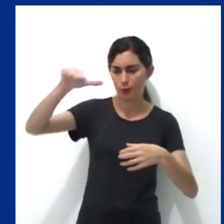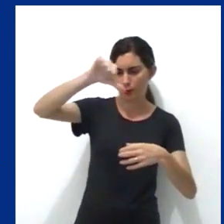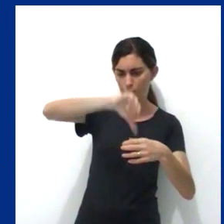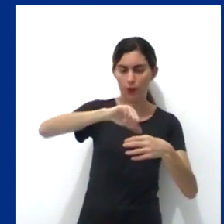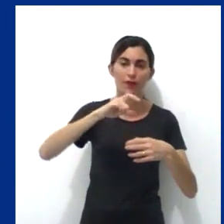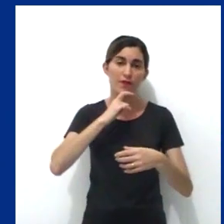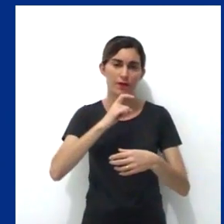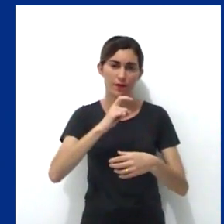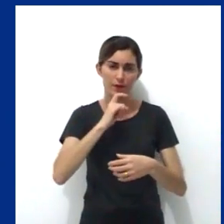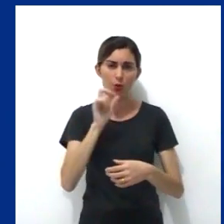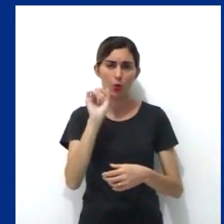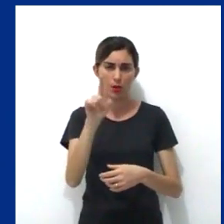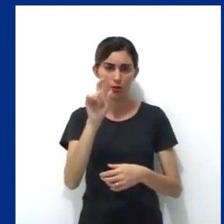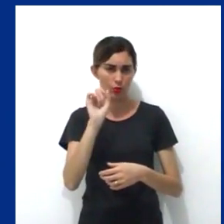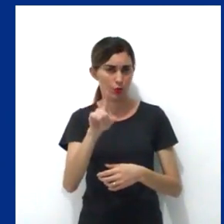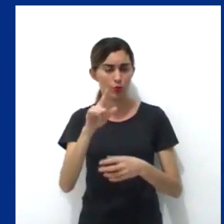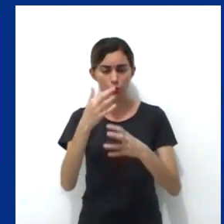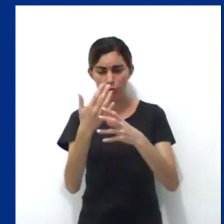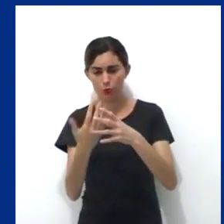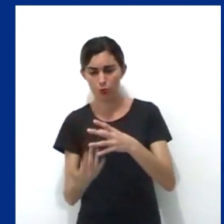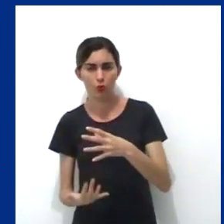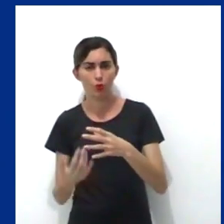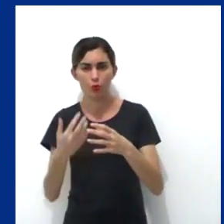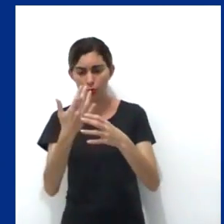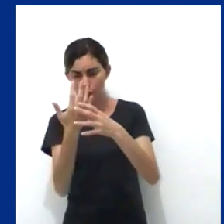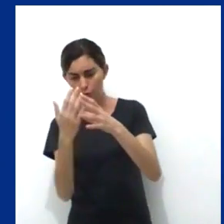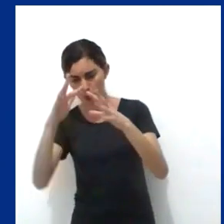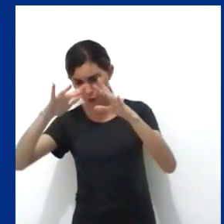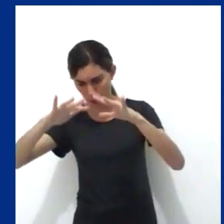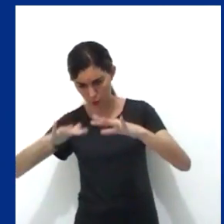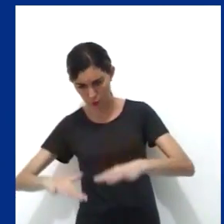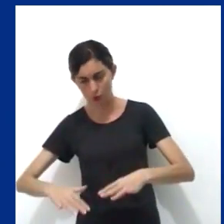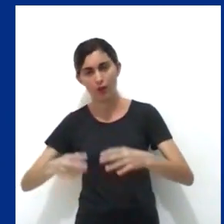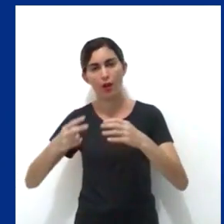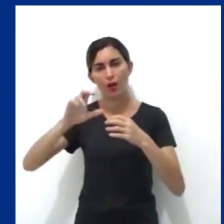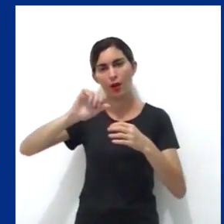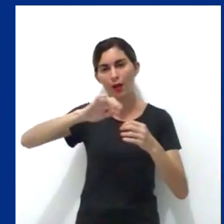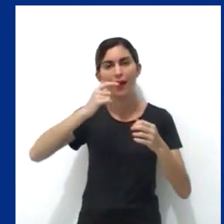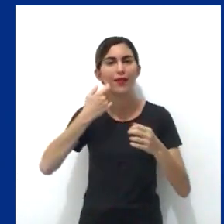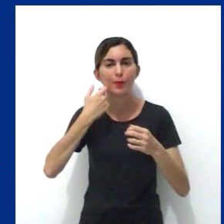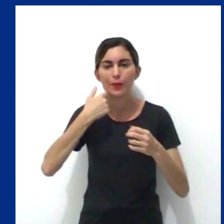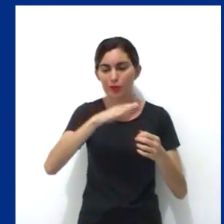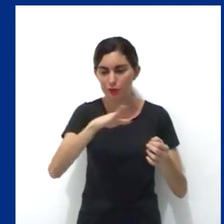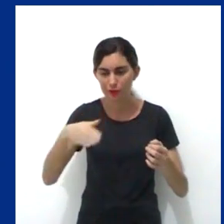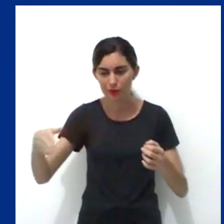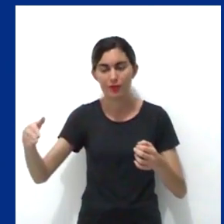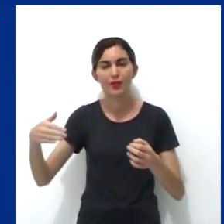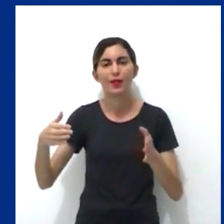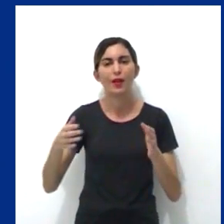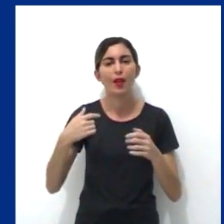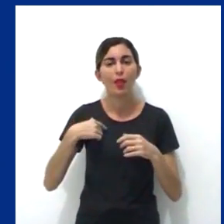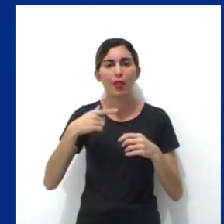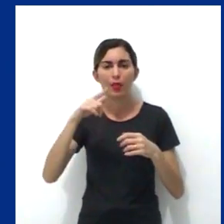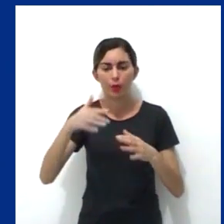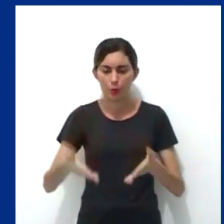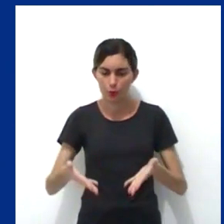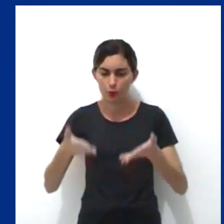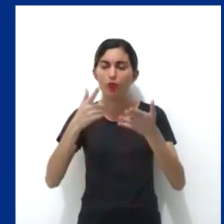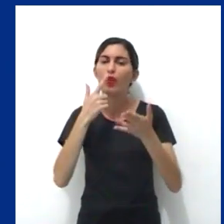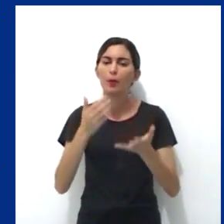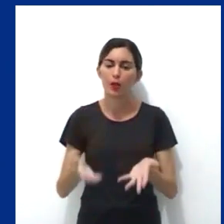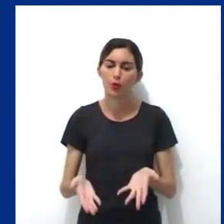provavelmente é água, uma aquecida e outra fria, que está com um corante. Quando a pessoa coloca o líquido ali dentro